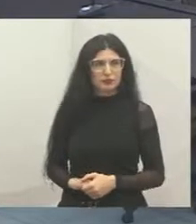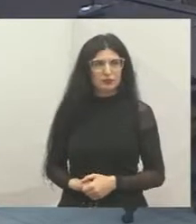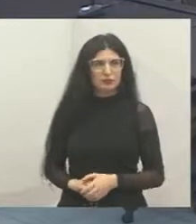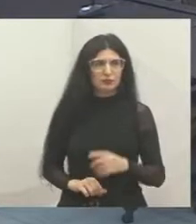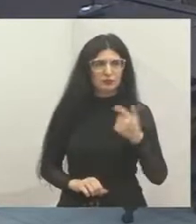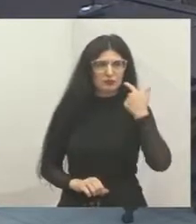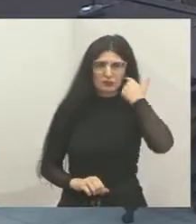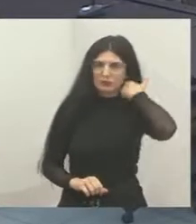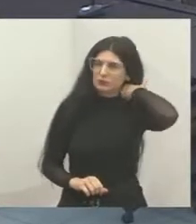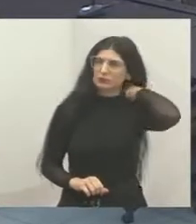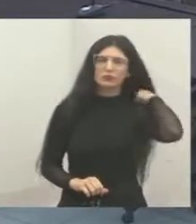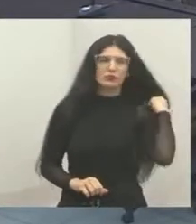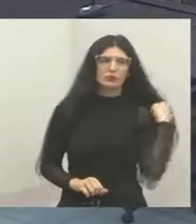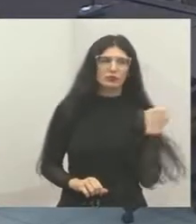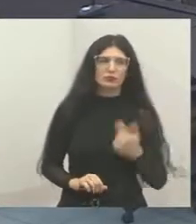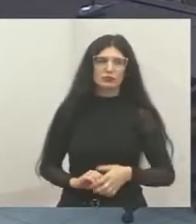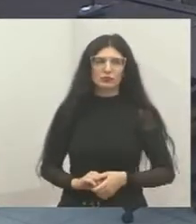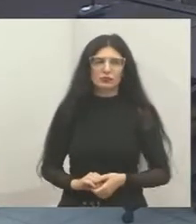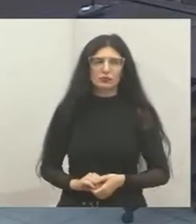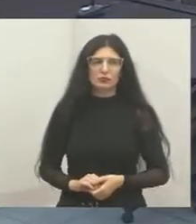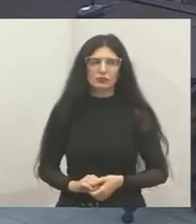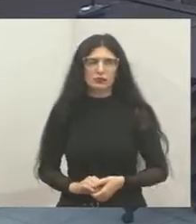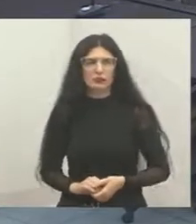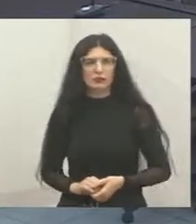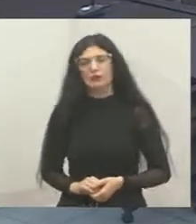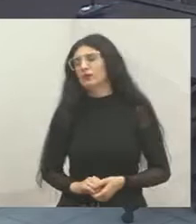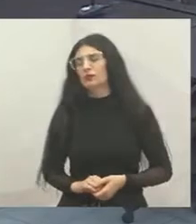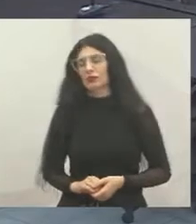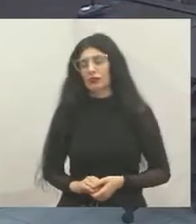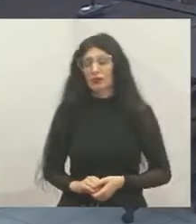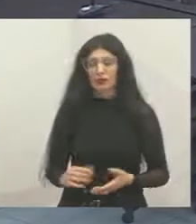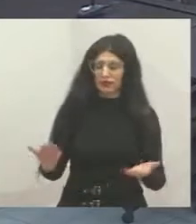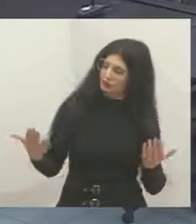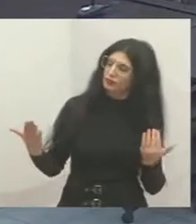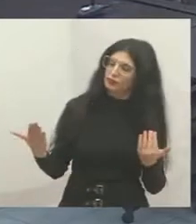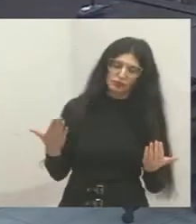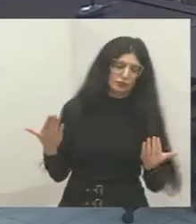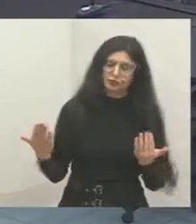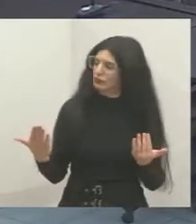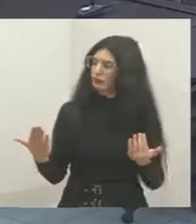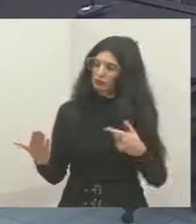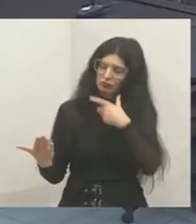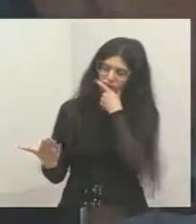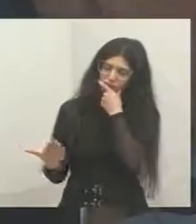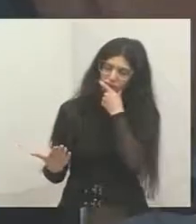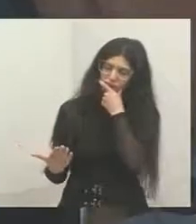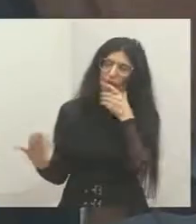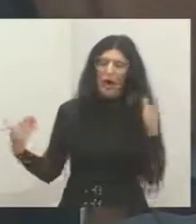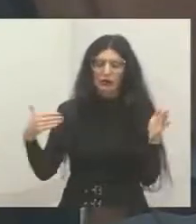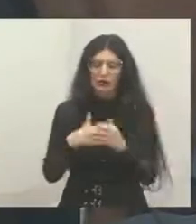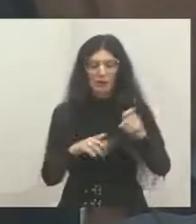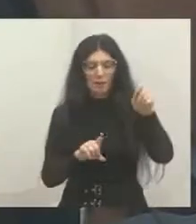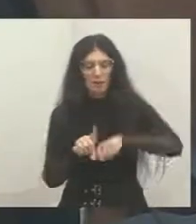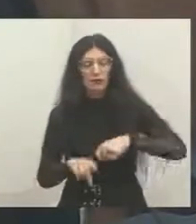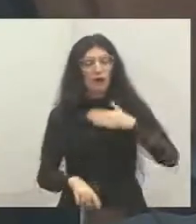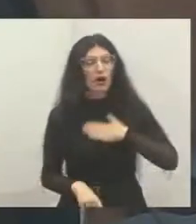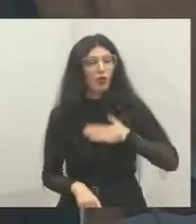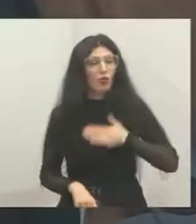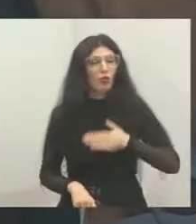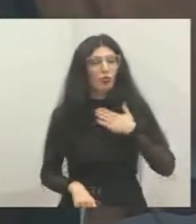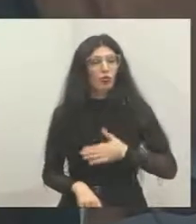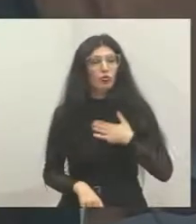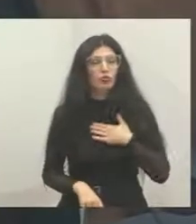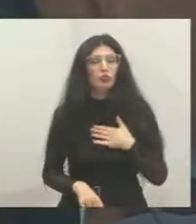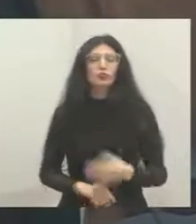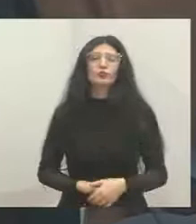Tá. Mas que também você mencionou. Então, daí, olhando aqui o montante, nós estamos falando até o mês de agosto, né? Até agosto. Nós